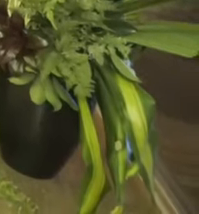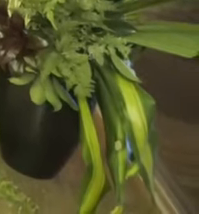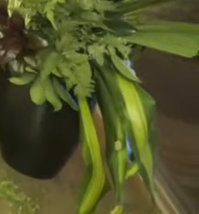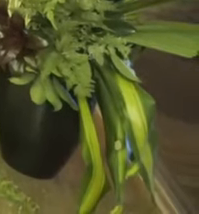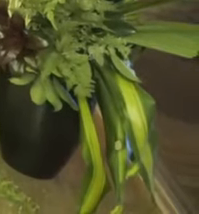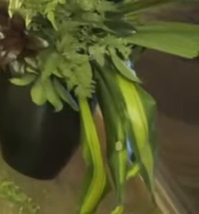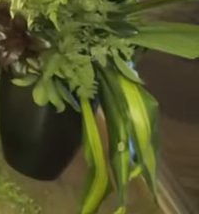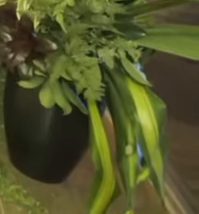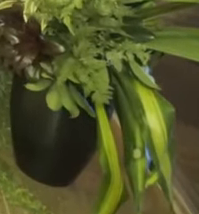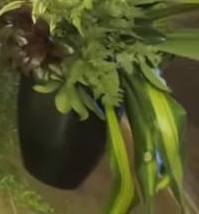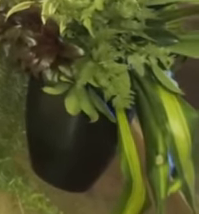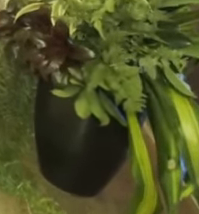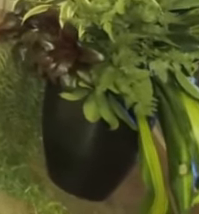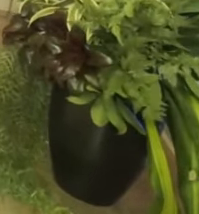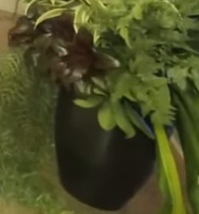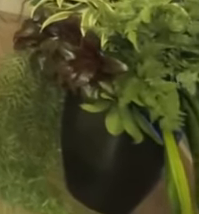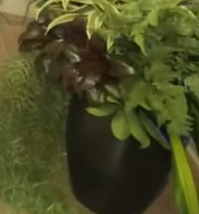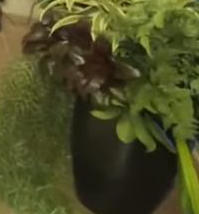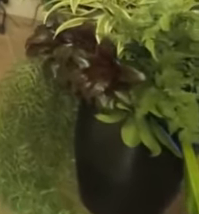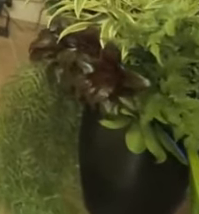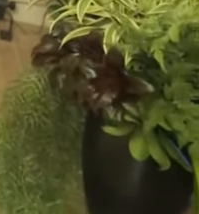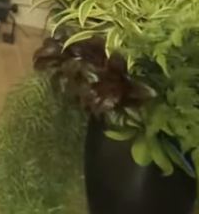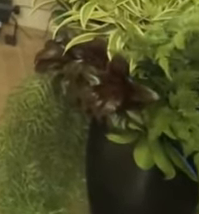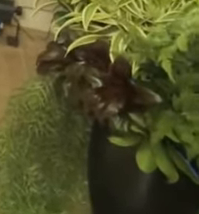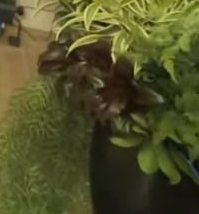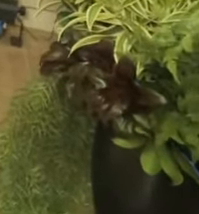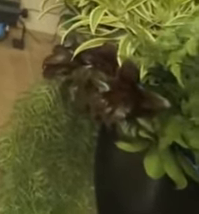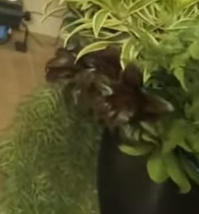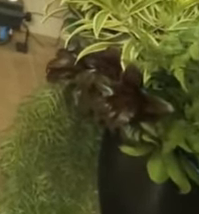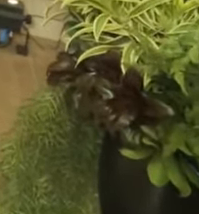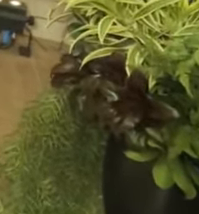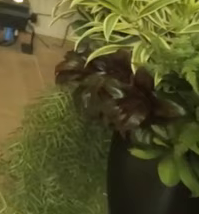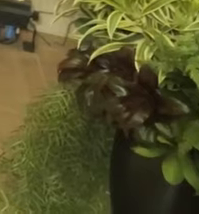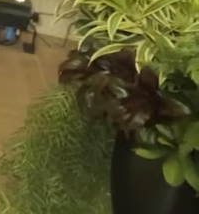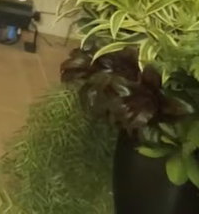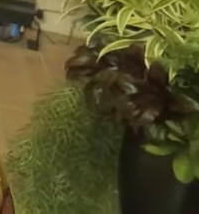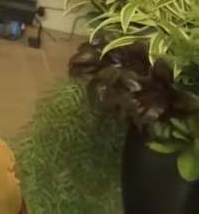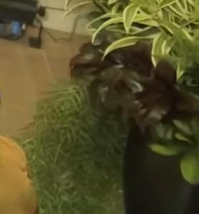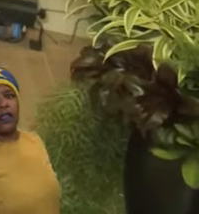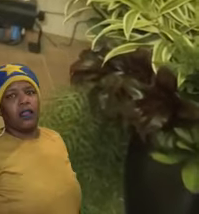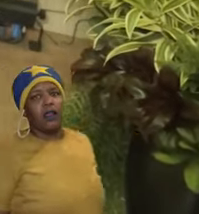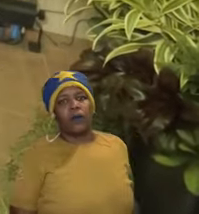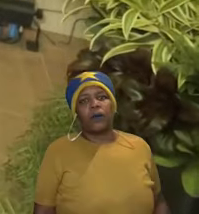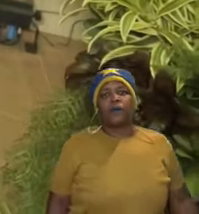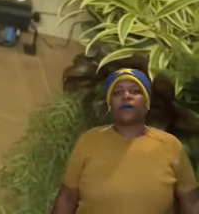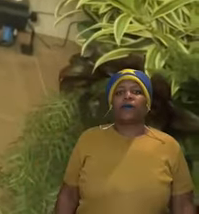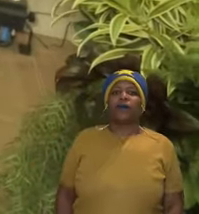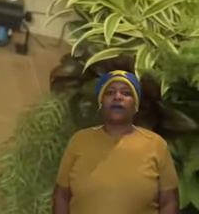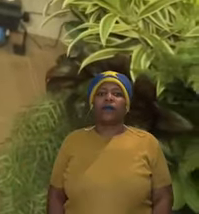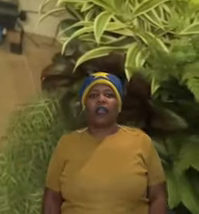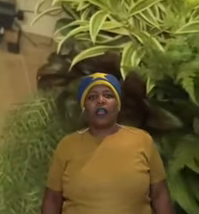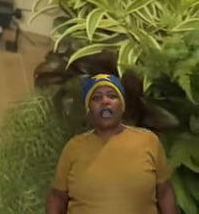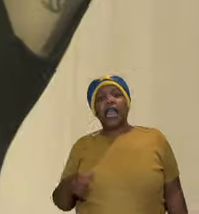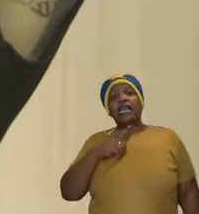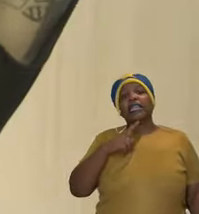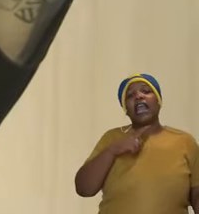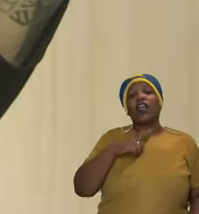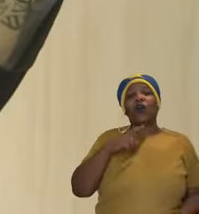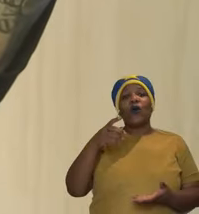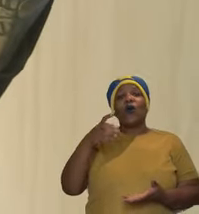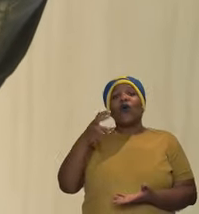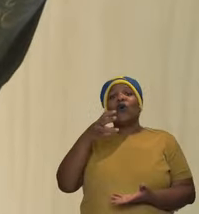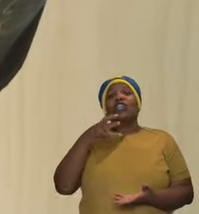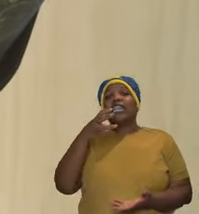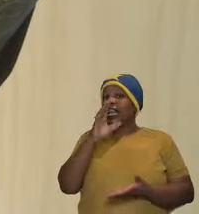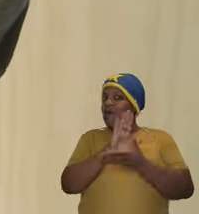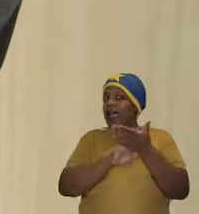Tá? Exatamente. Rapaziada veio da produção, mas, né, produziu é. E é isso aí. Ei, traz um drink sem álcool pra gente aqui, velho. Já